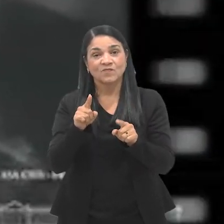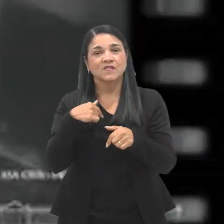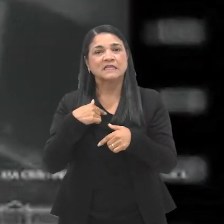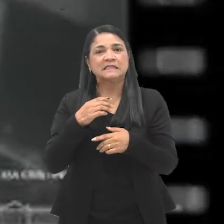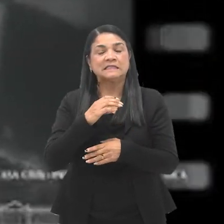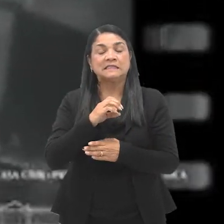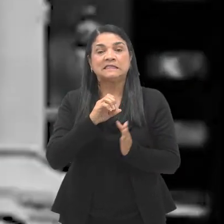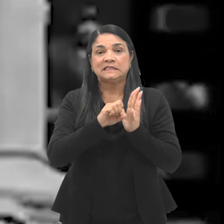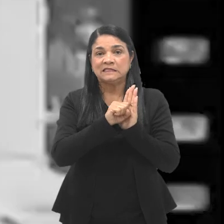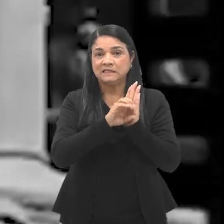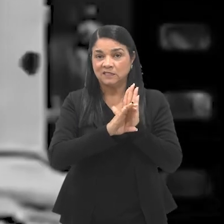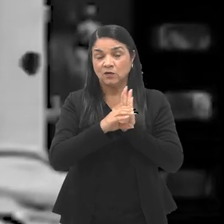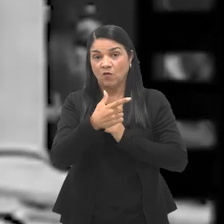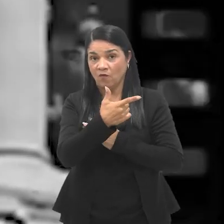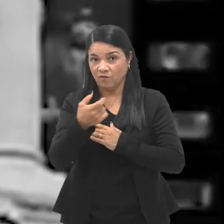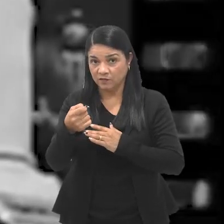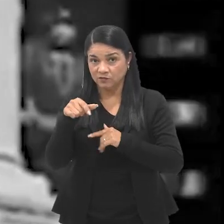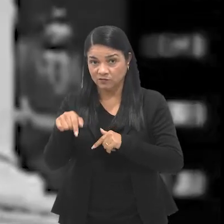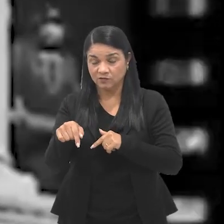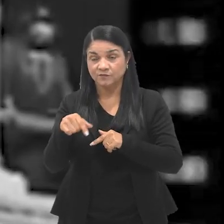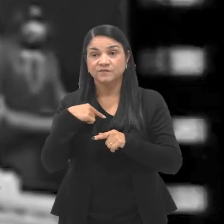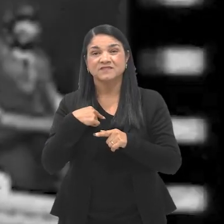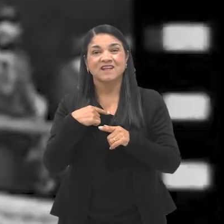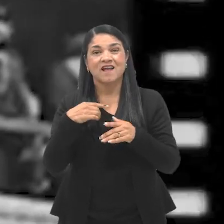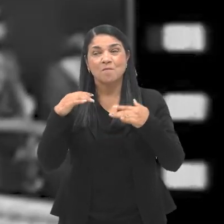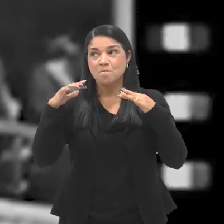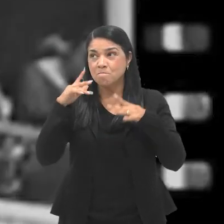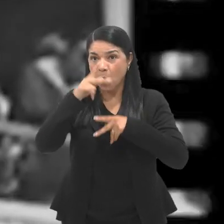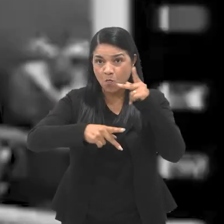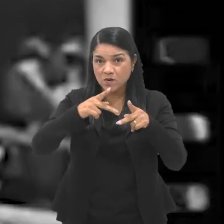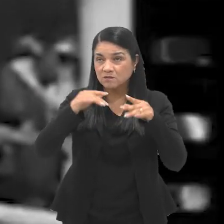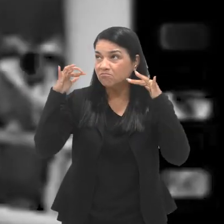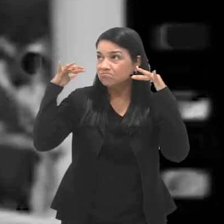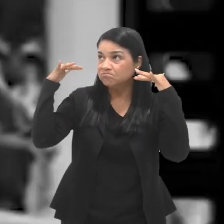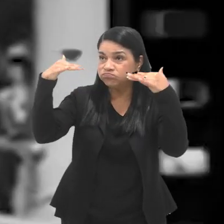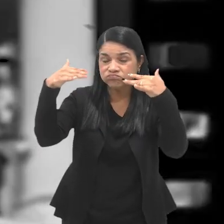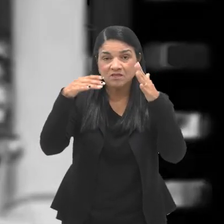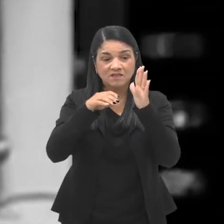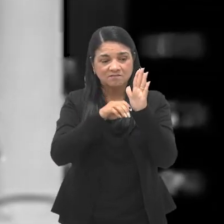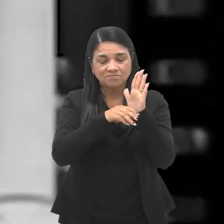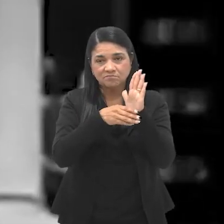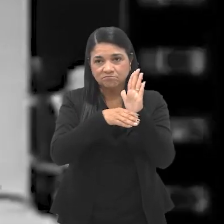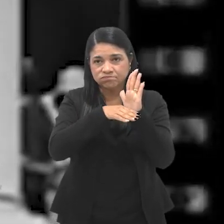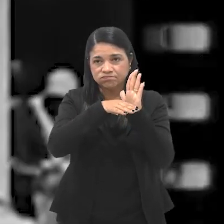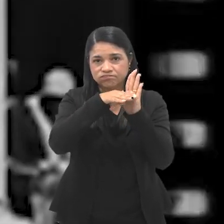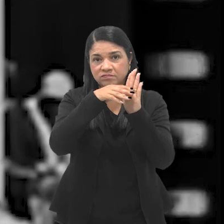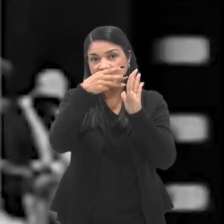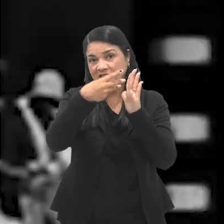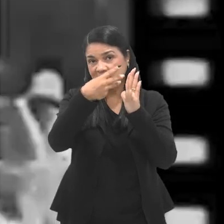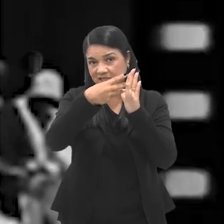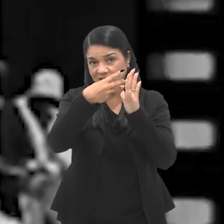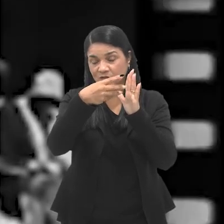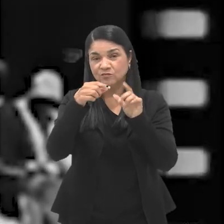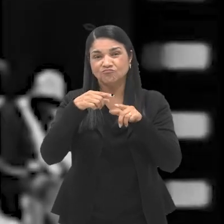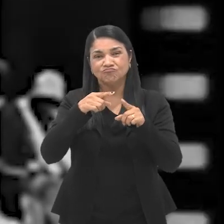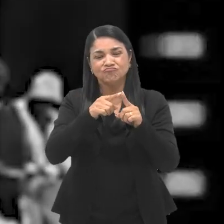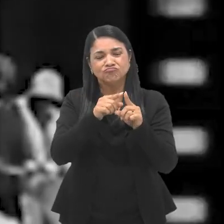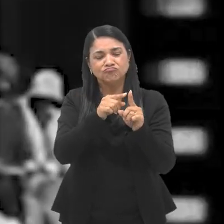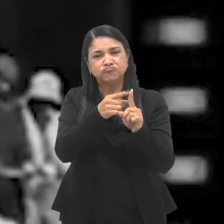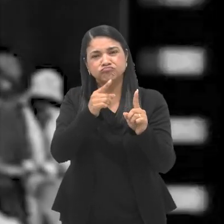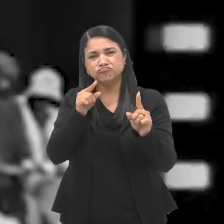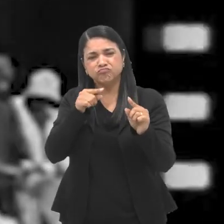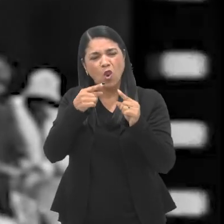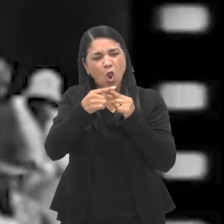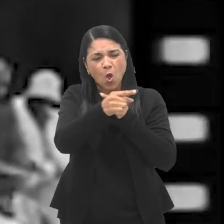parlamentares e do plenário. Na década de 20, a população ficava restrita à galeria do terceiro andar, muito distante